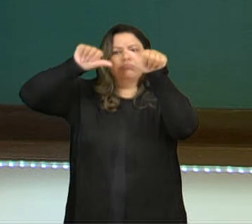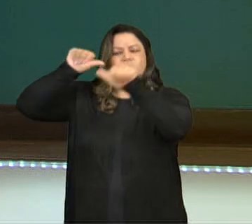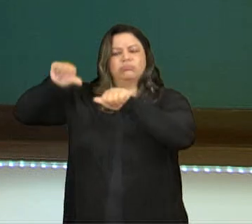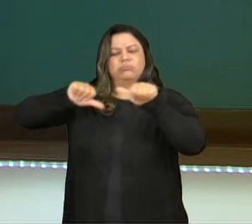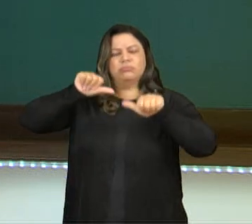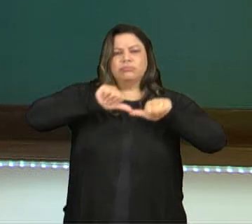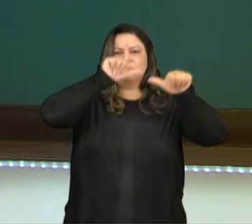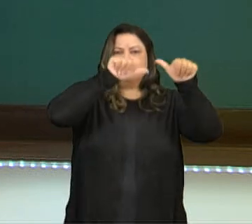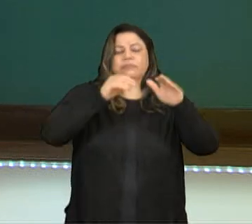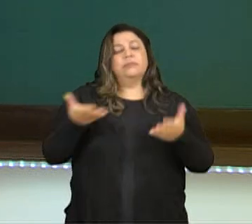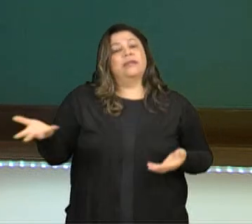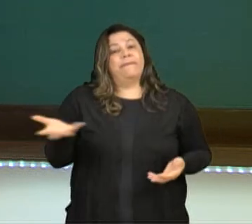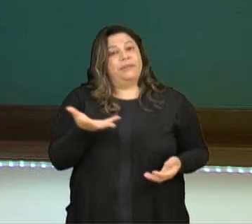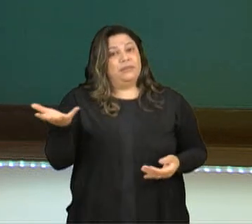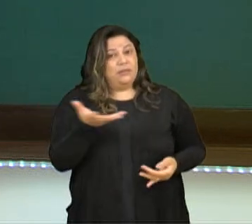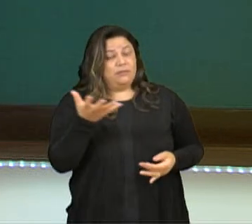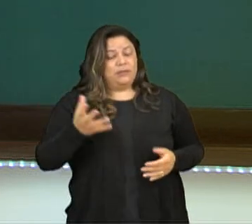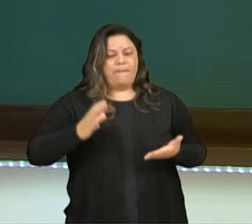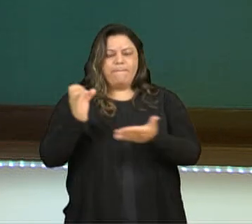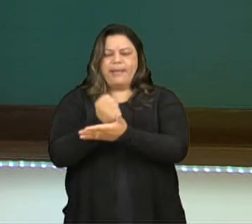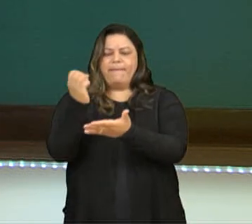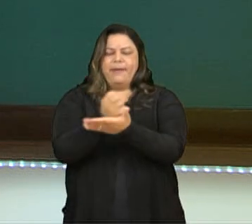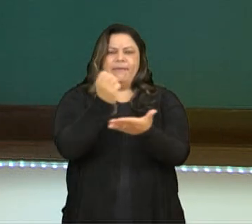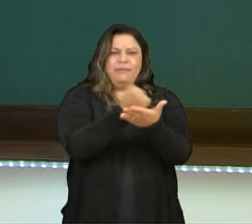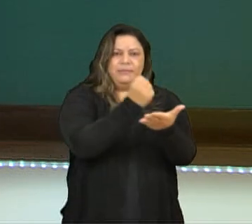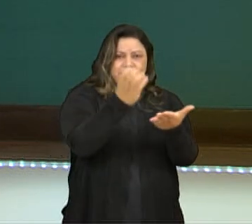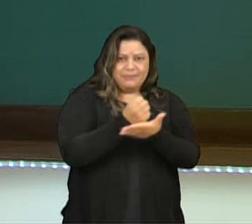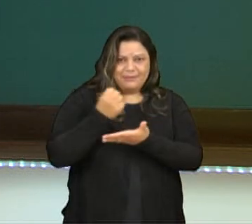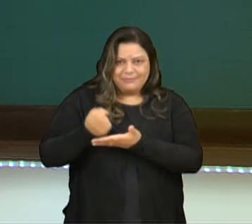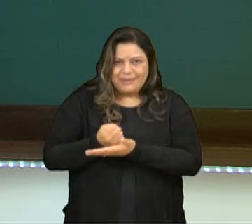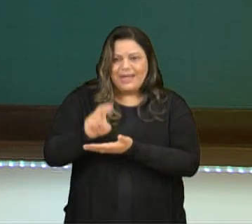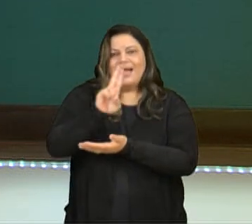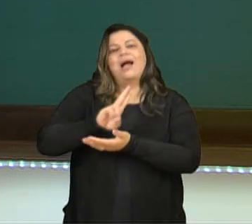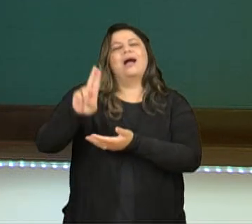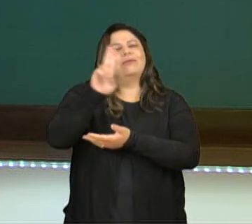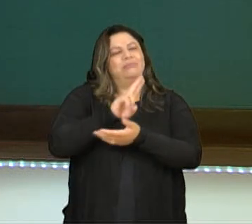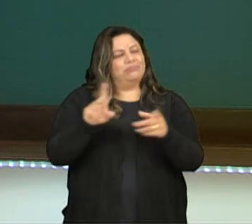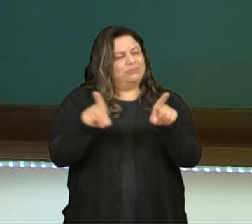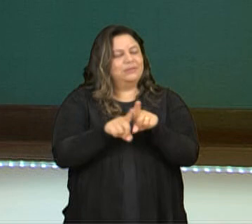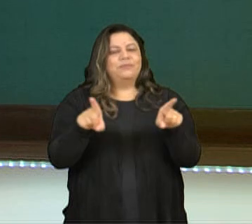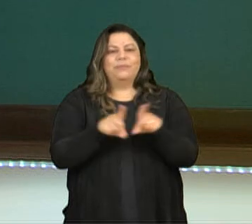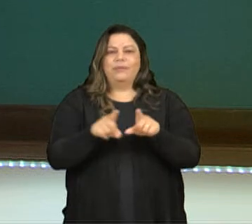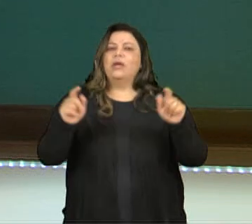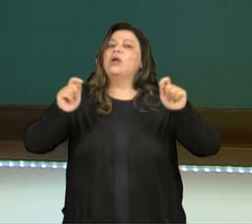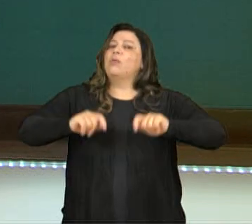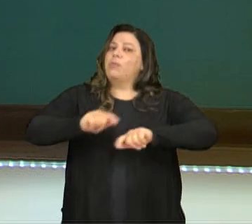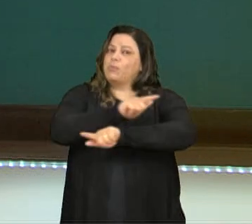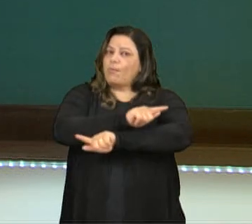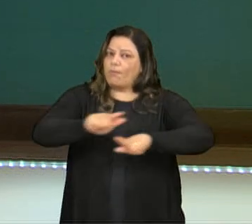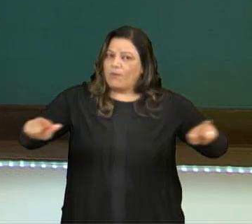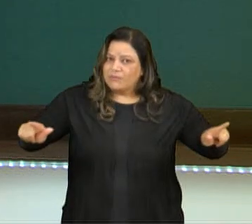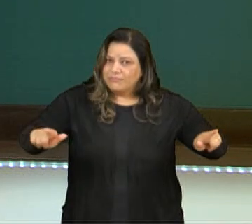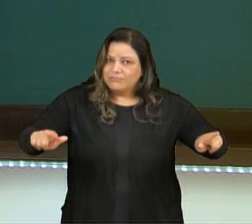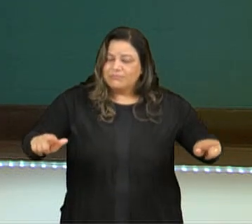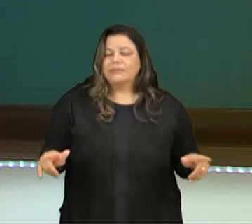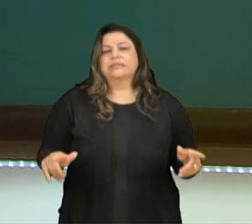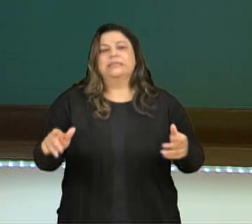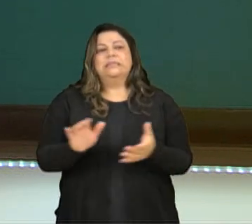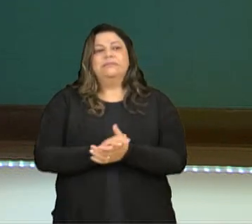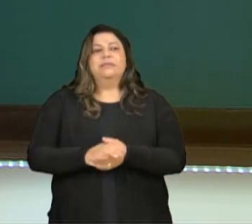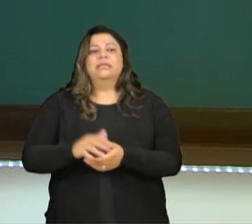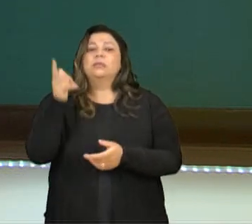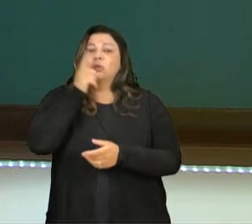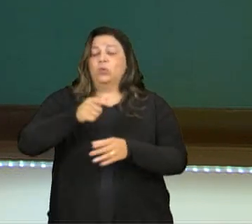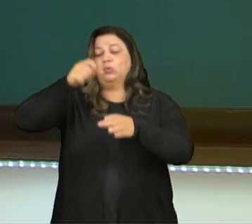da velocidade com que a sociedade utiliza eles, eles também podem correr o risco de se esgotar, de não